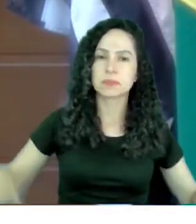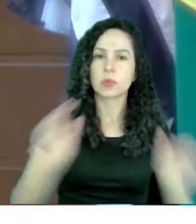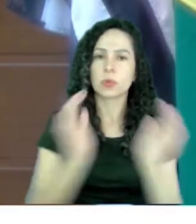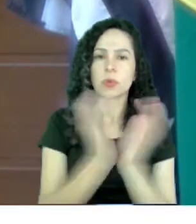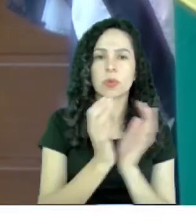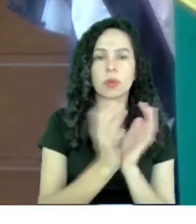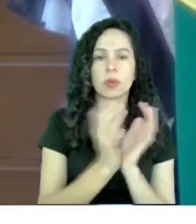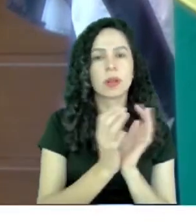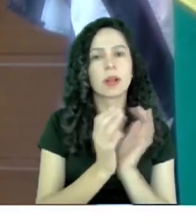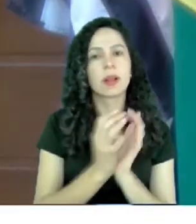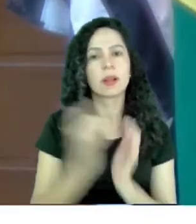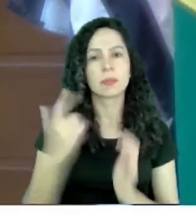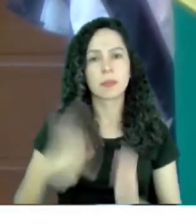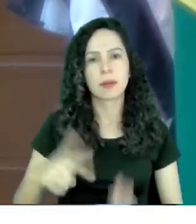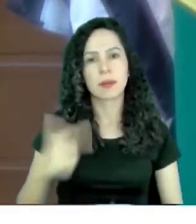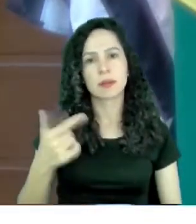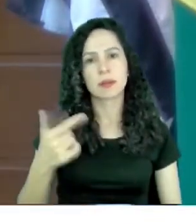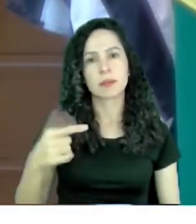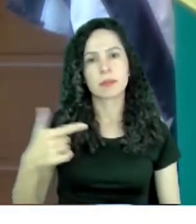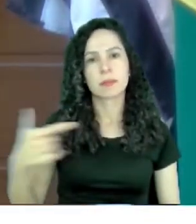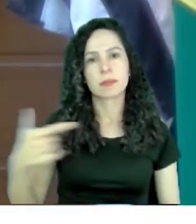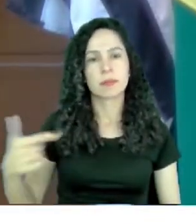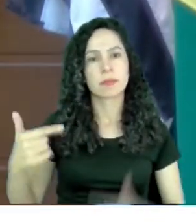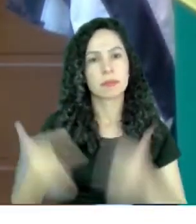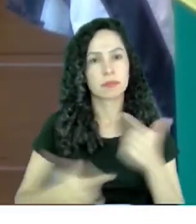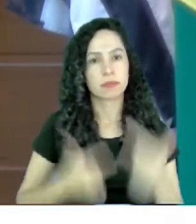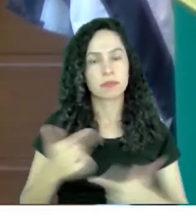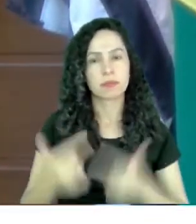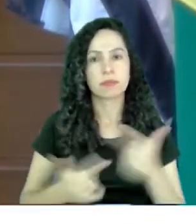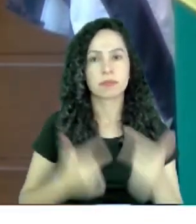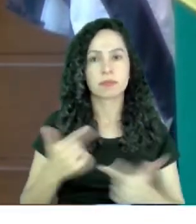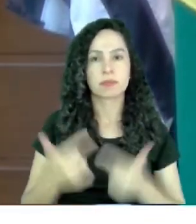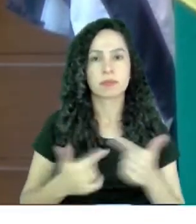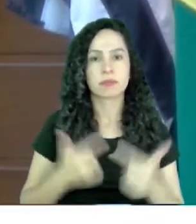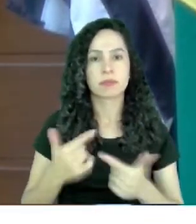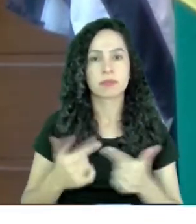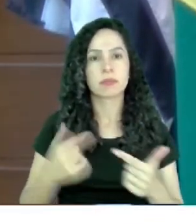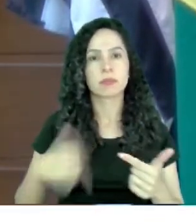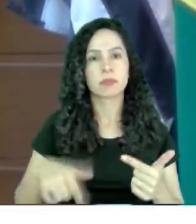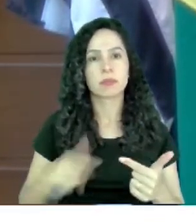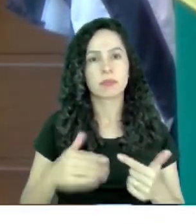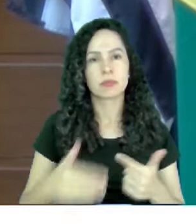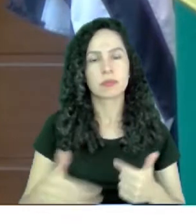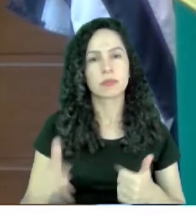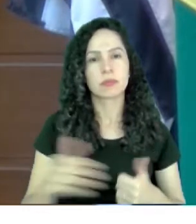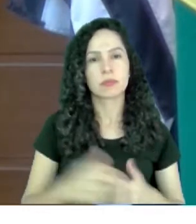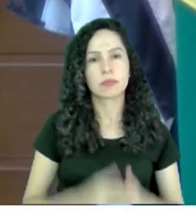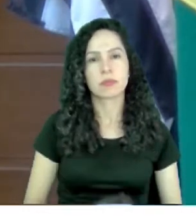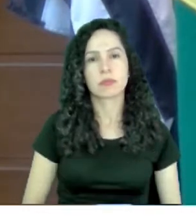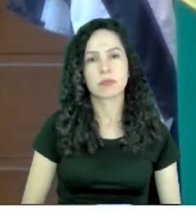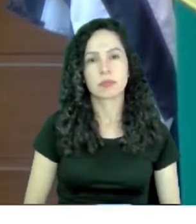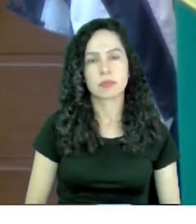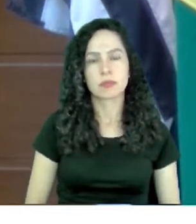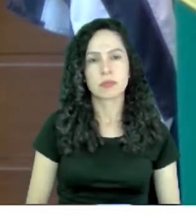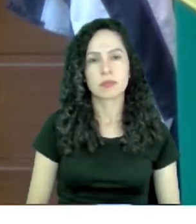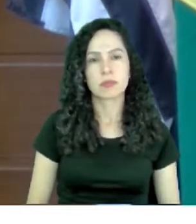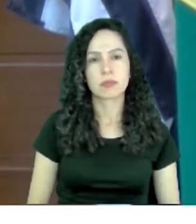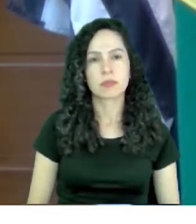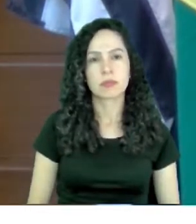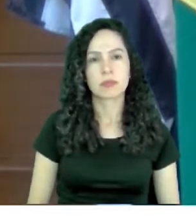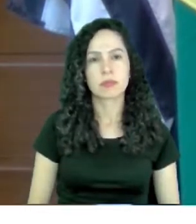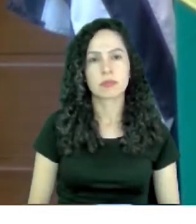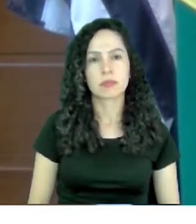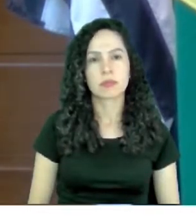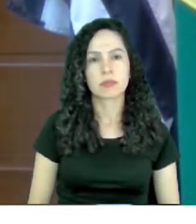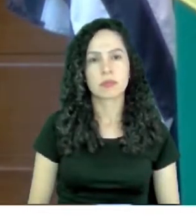um ano de trabalho que nós teremos pela frente. Melhorou,